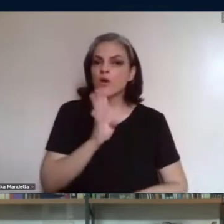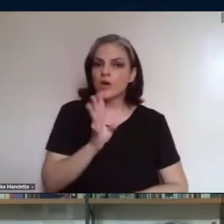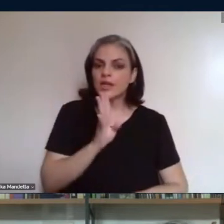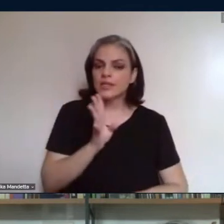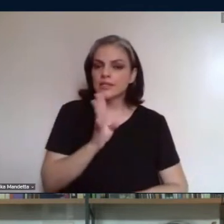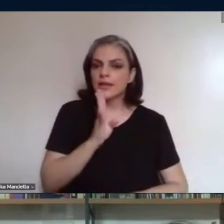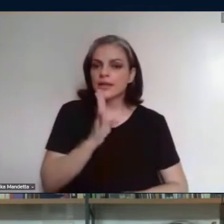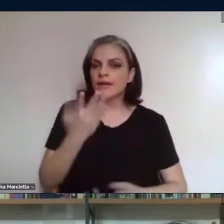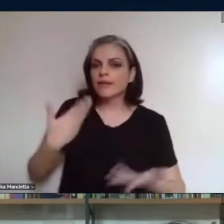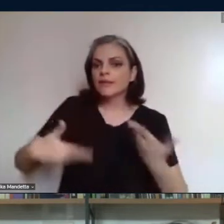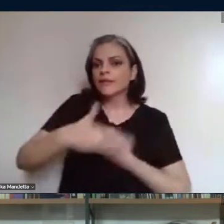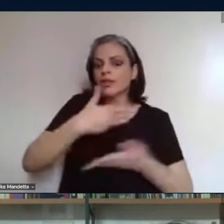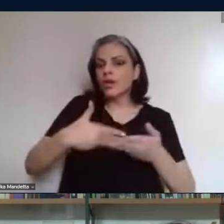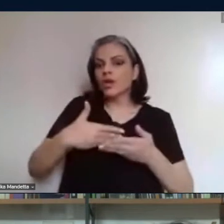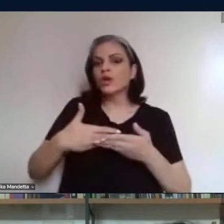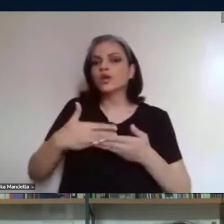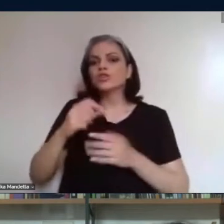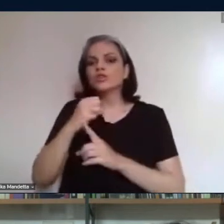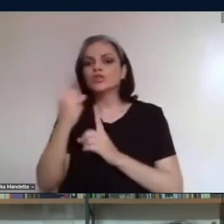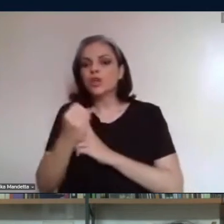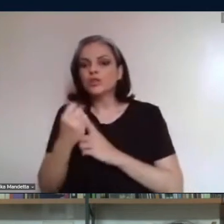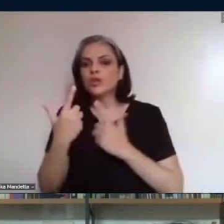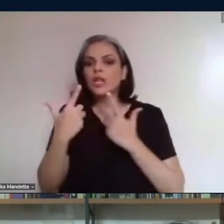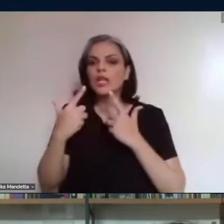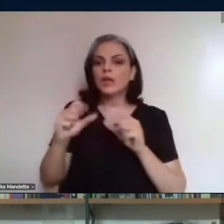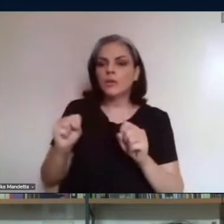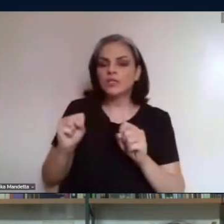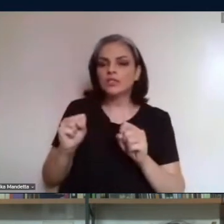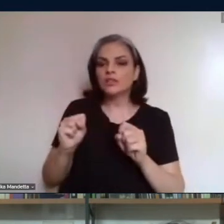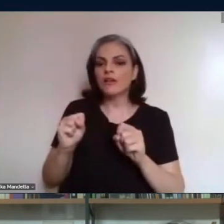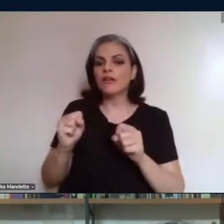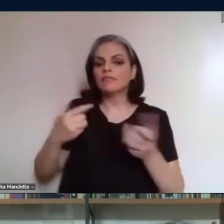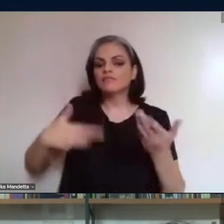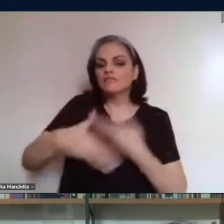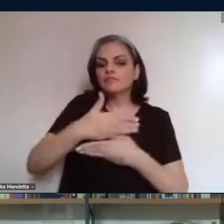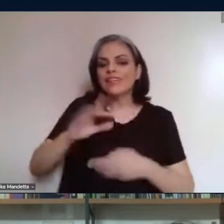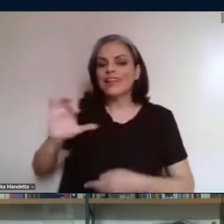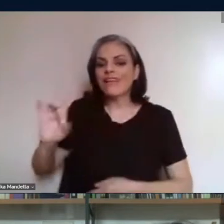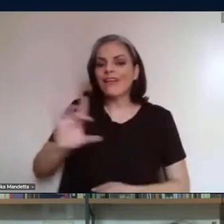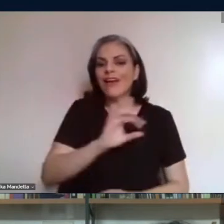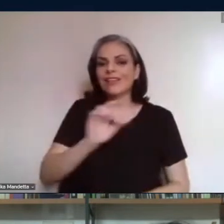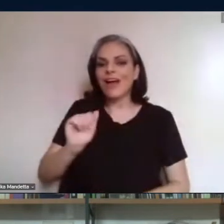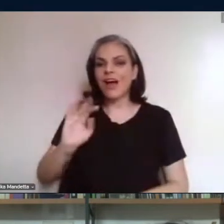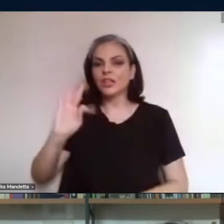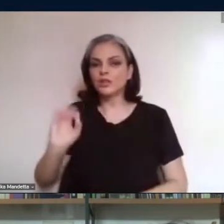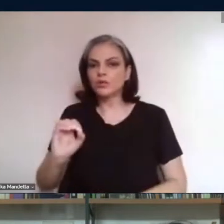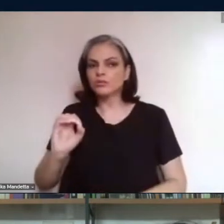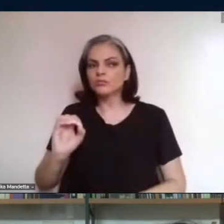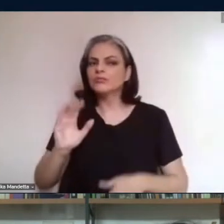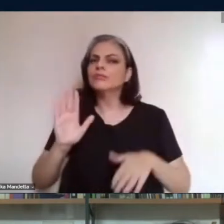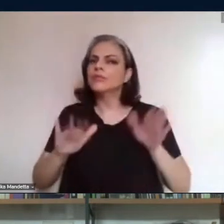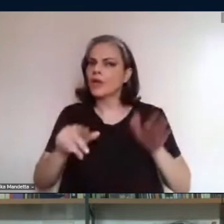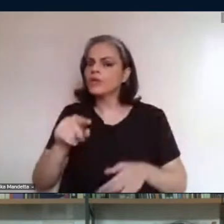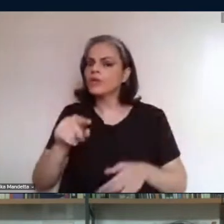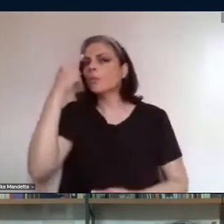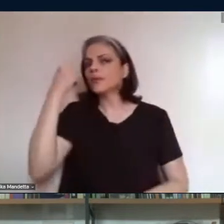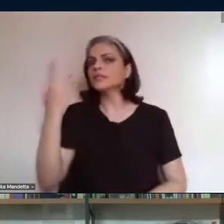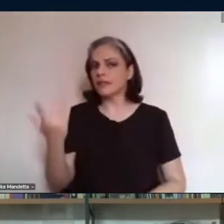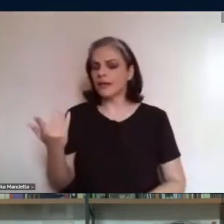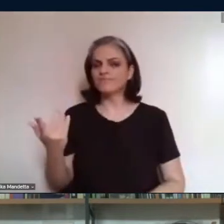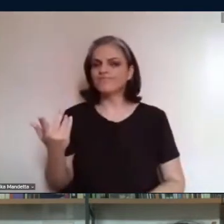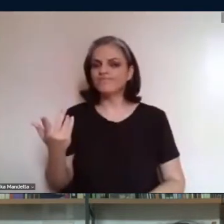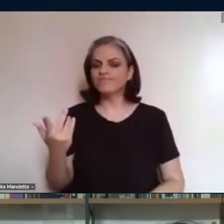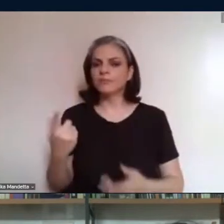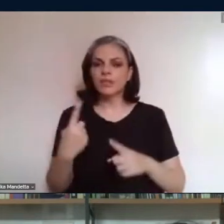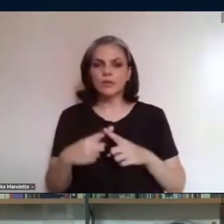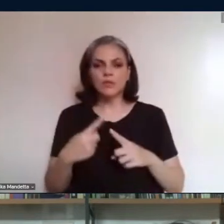sociolinguística e institucional de cada ato? É um ponto para pensar. Por quê? Porque eu percebi que